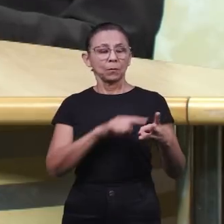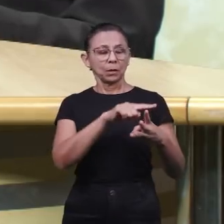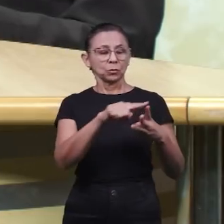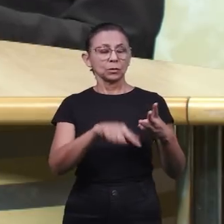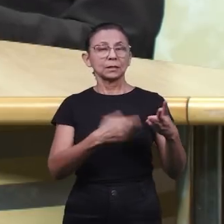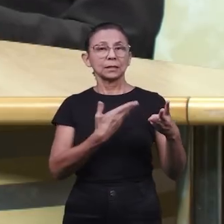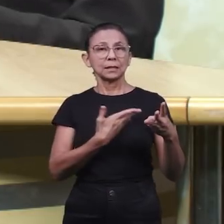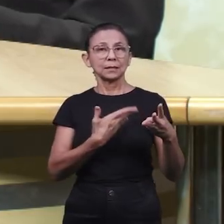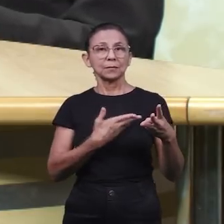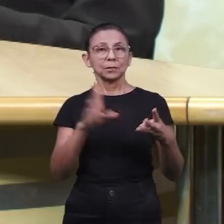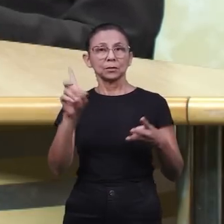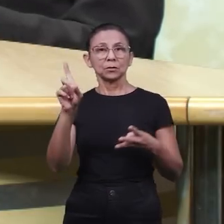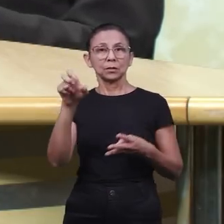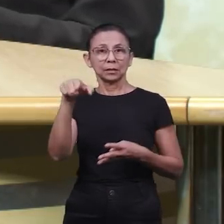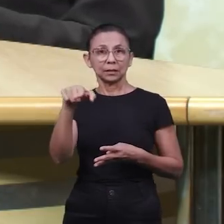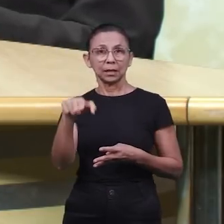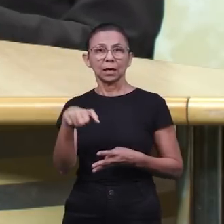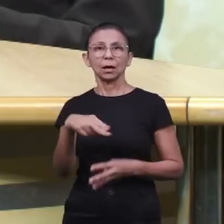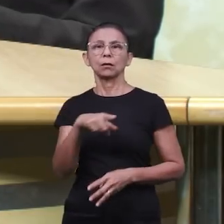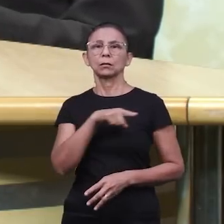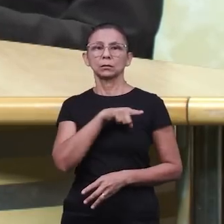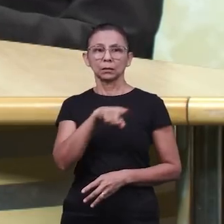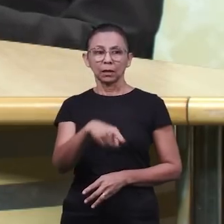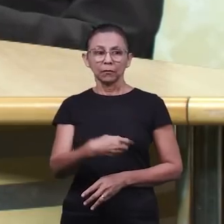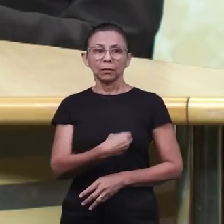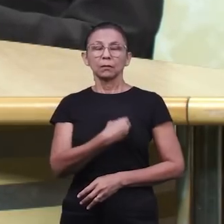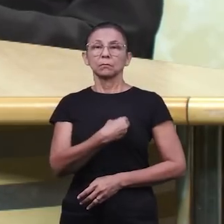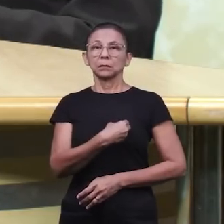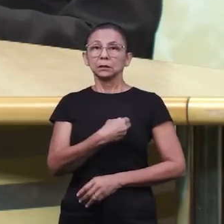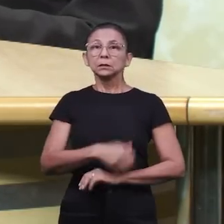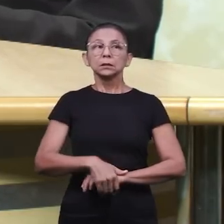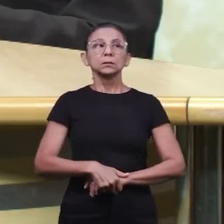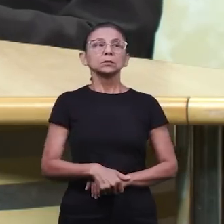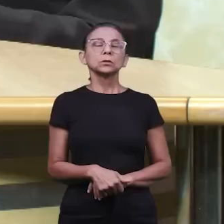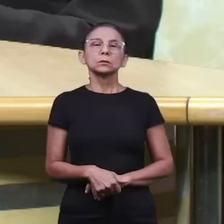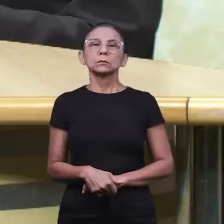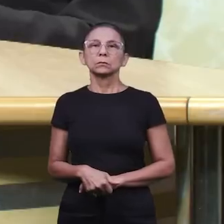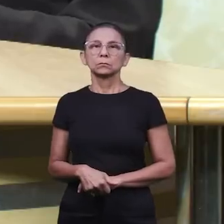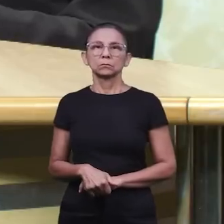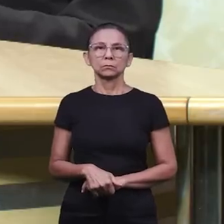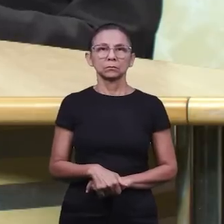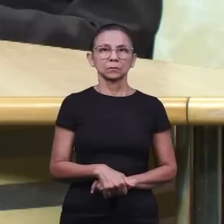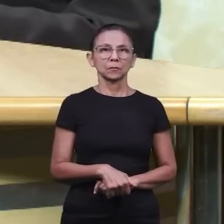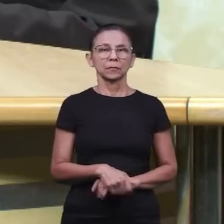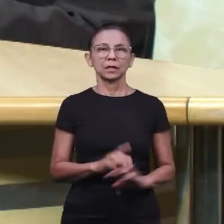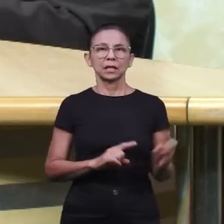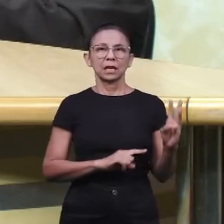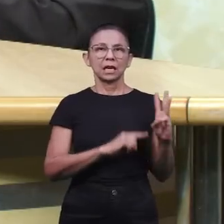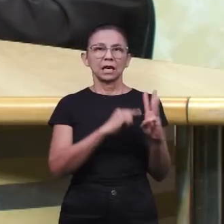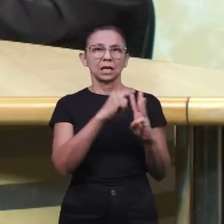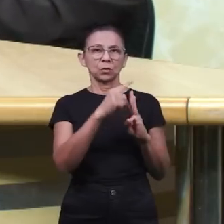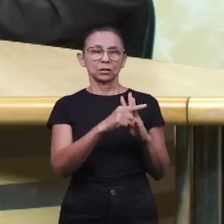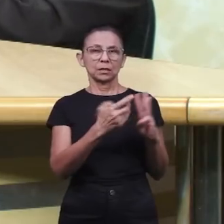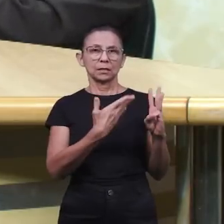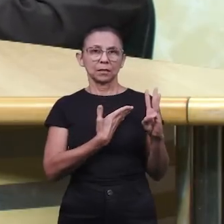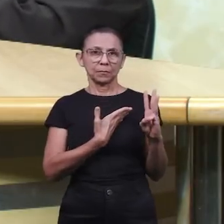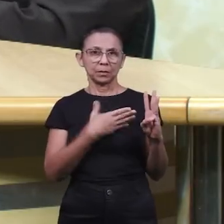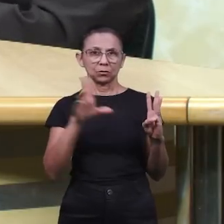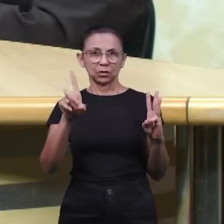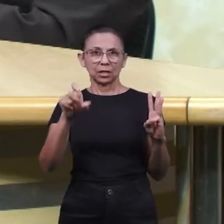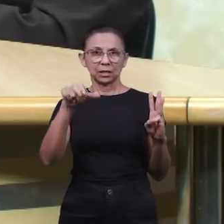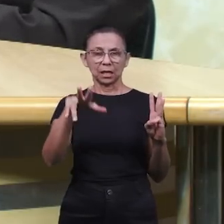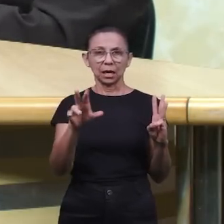Ananias, Azarias e Misael. E os três não se prostraram perante a